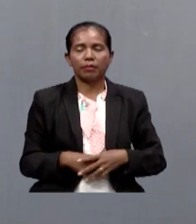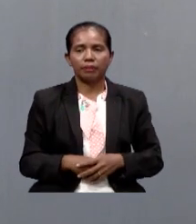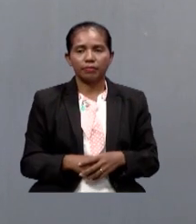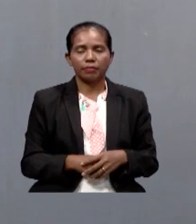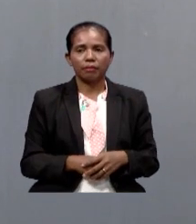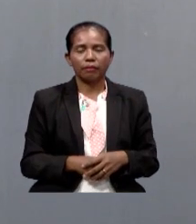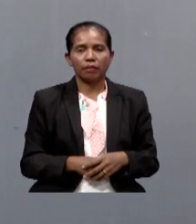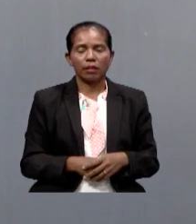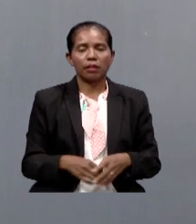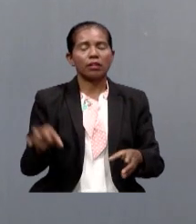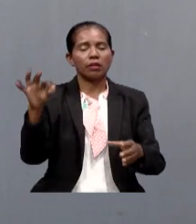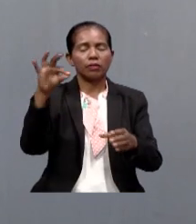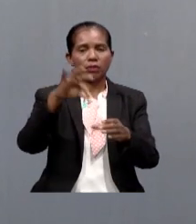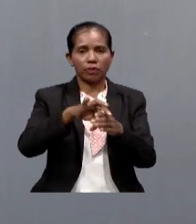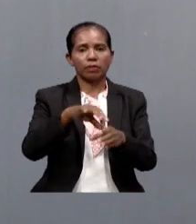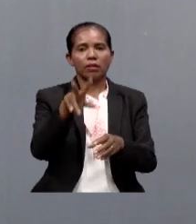dois terços.